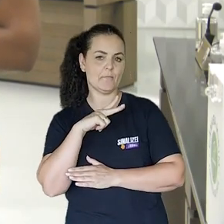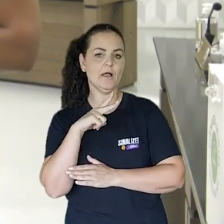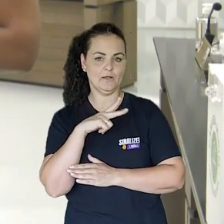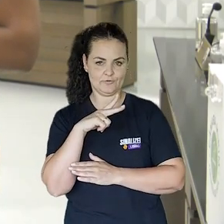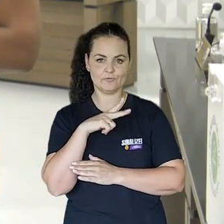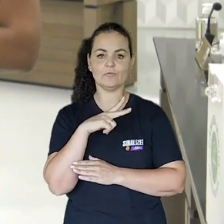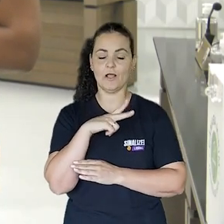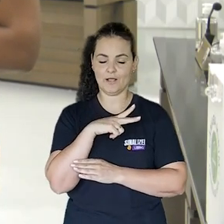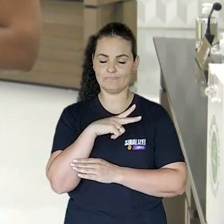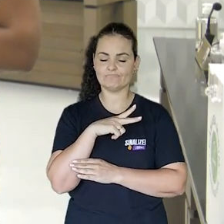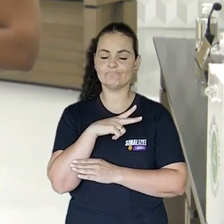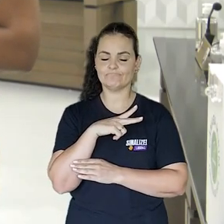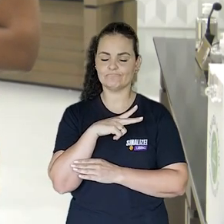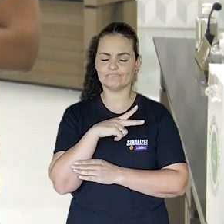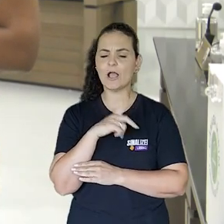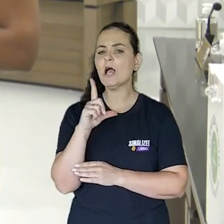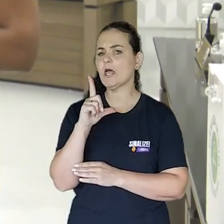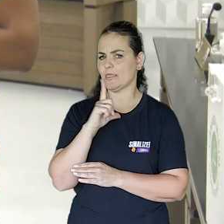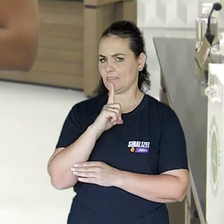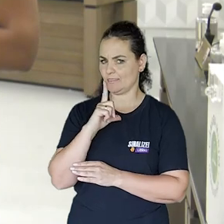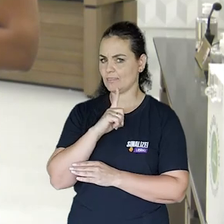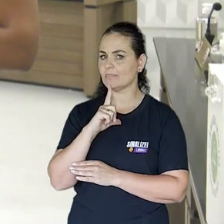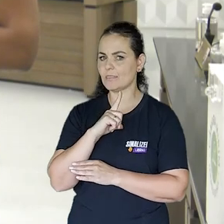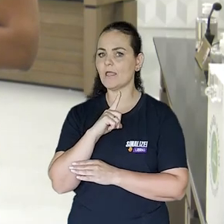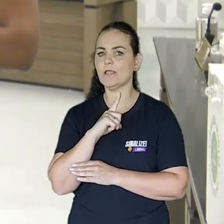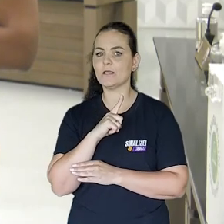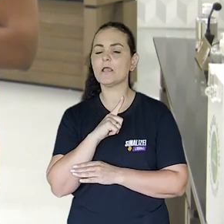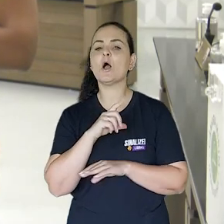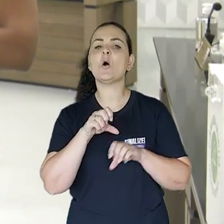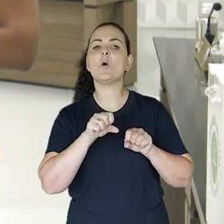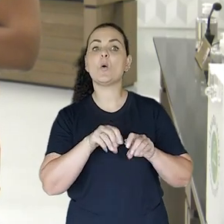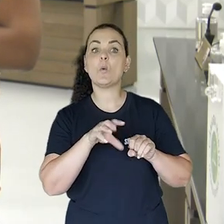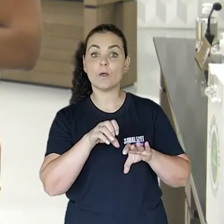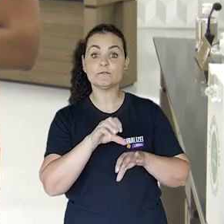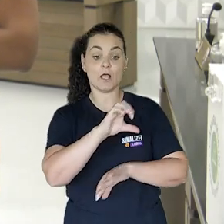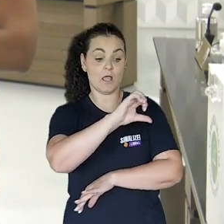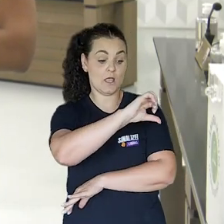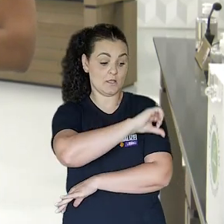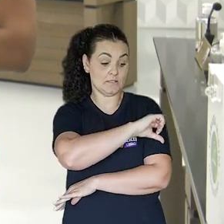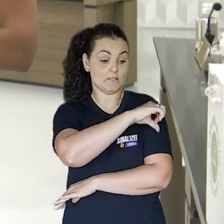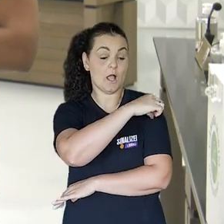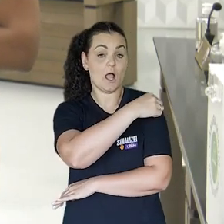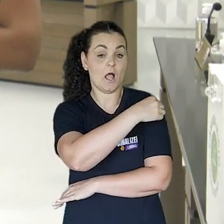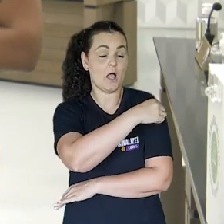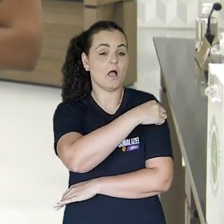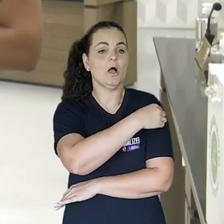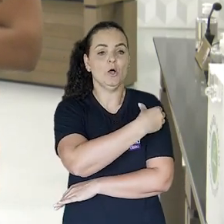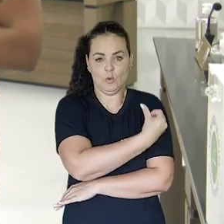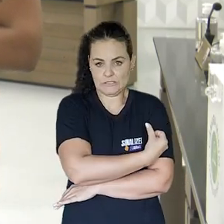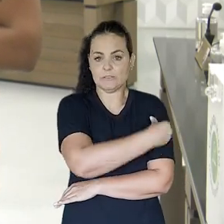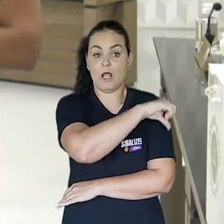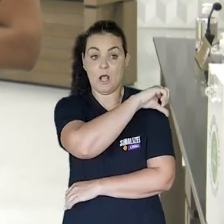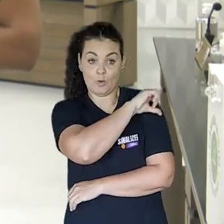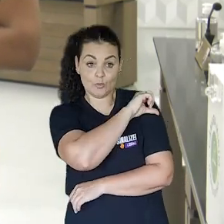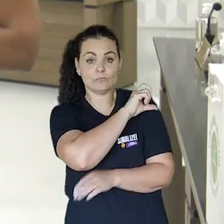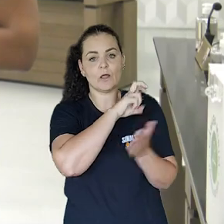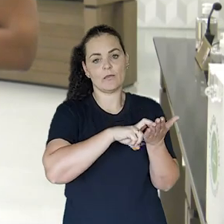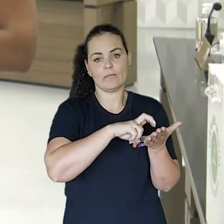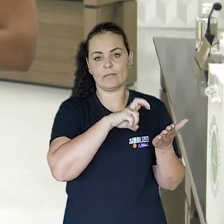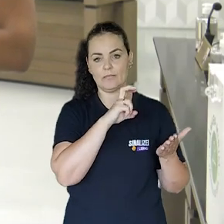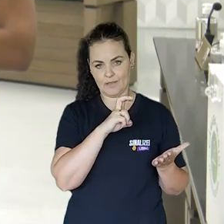possuem o ensino fundamental do sexto ao nono no período da manhã, né? Então, dado esse fato que a gente